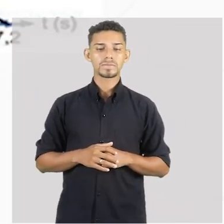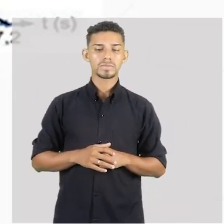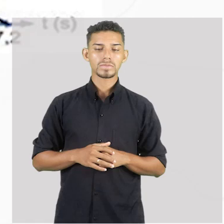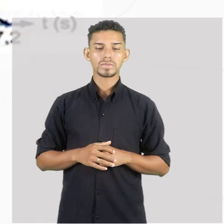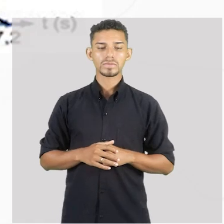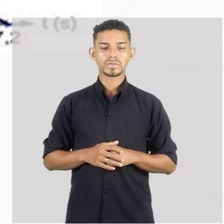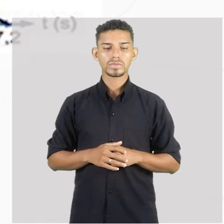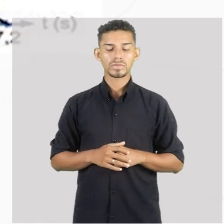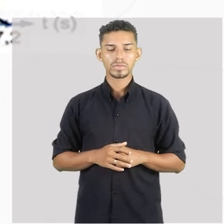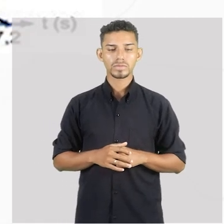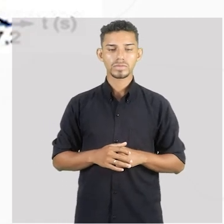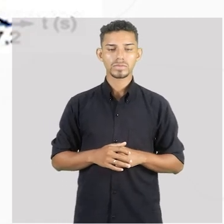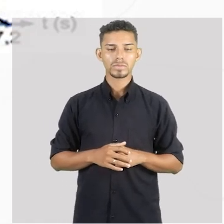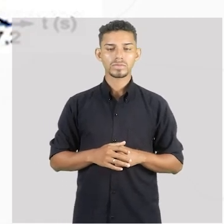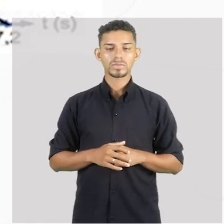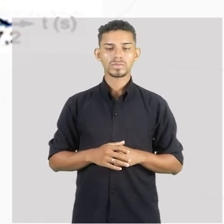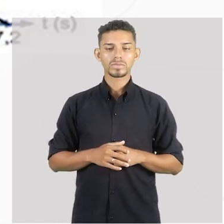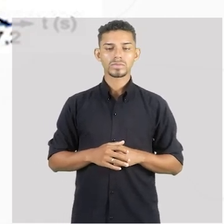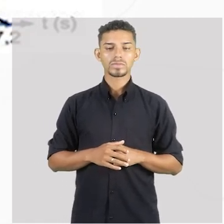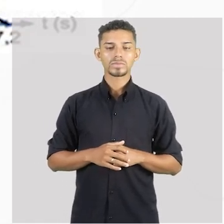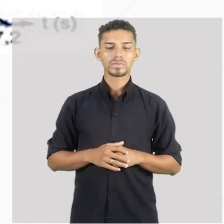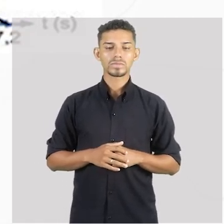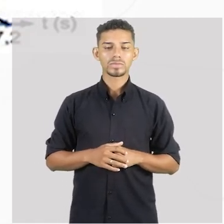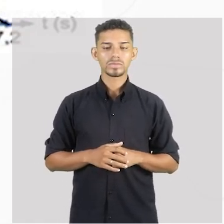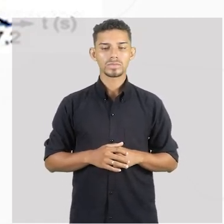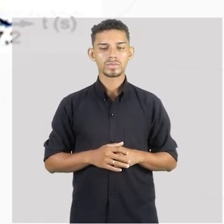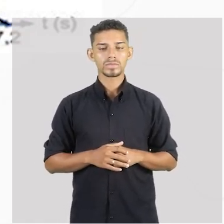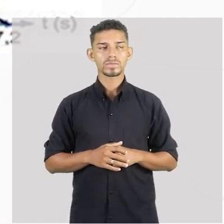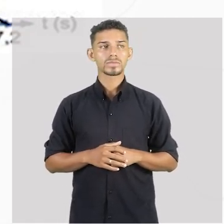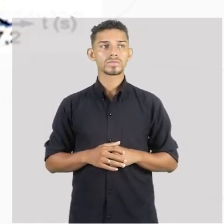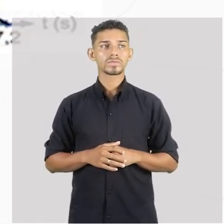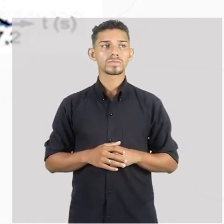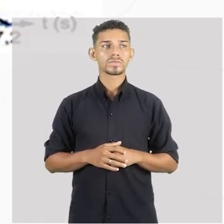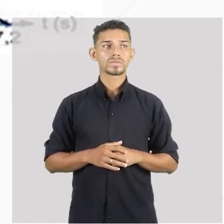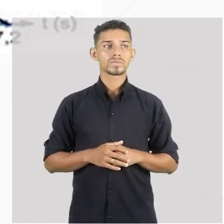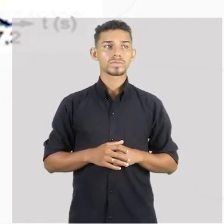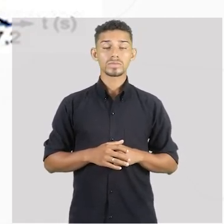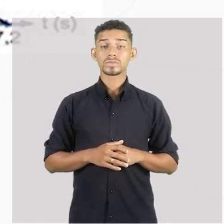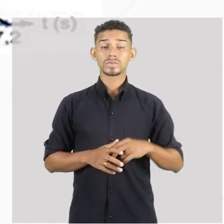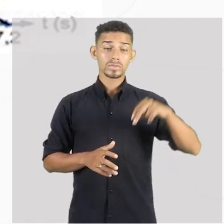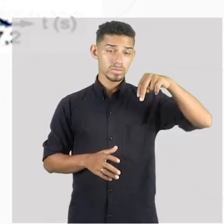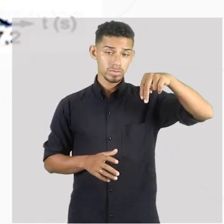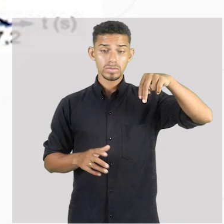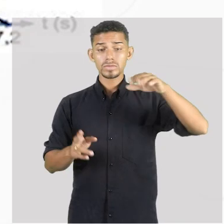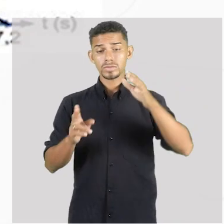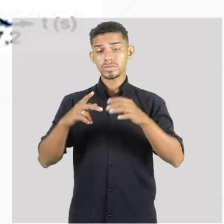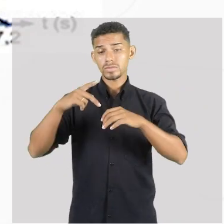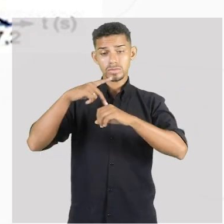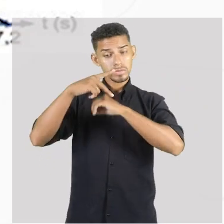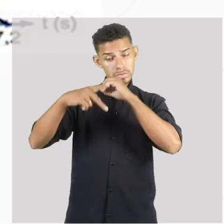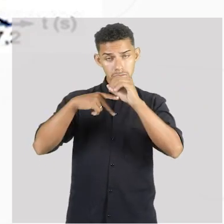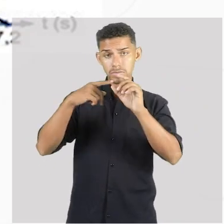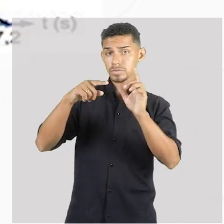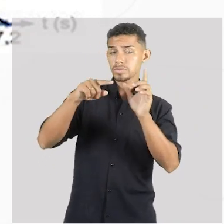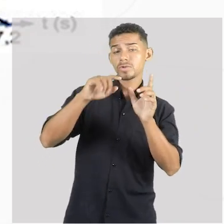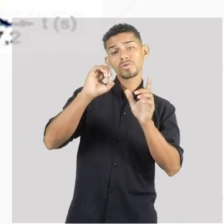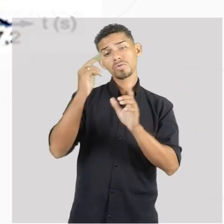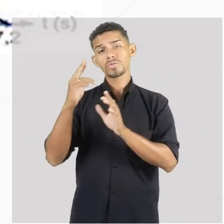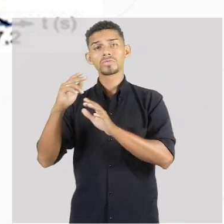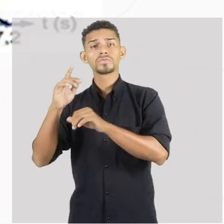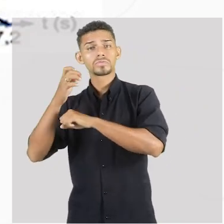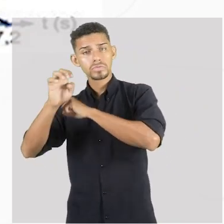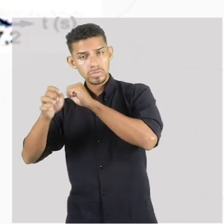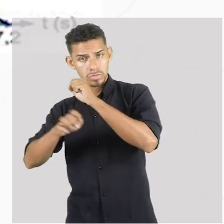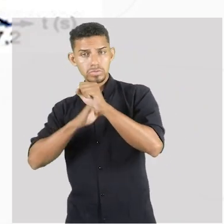sabendo que a carga, o número aproximado de portadores, quer dizer, o número de prótons ou de elétrons, número de cargas